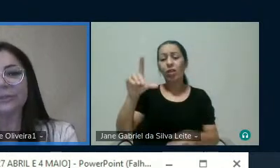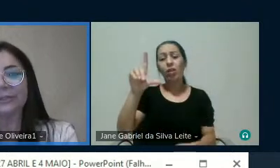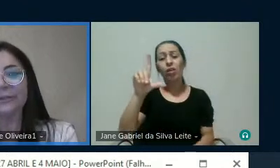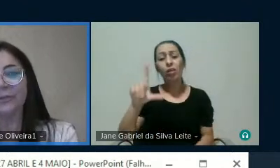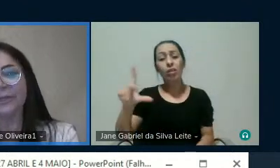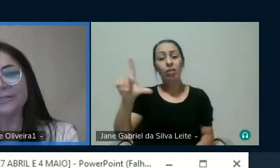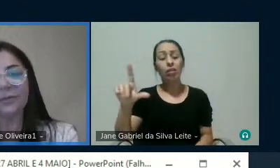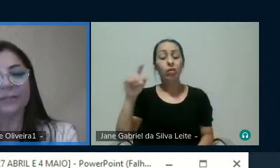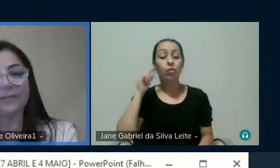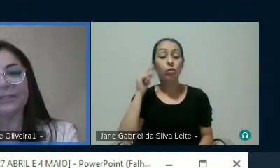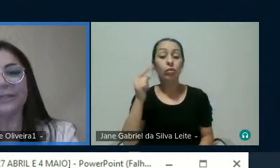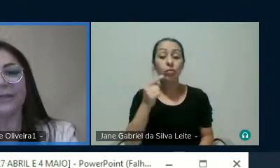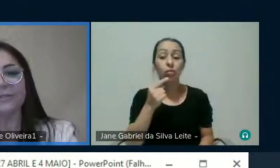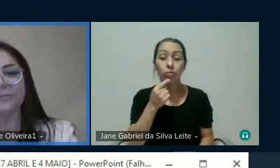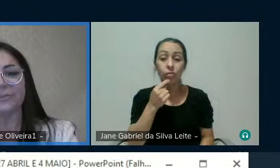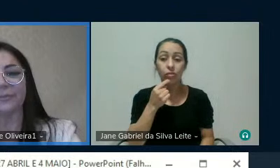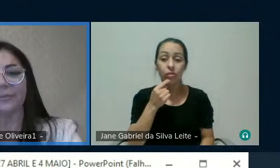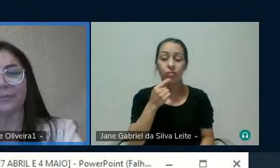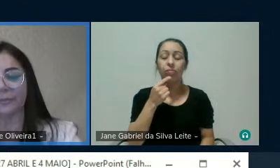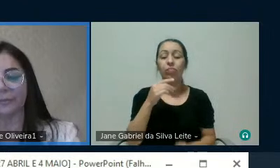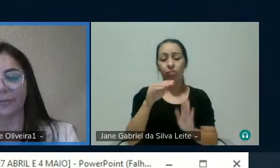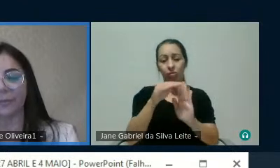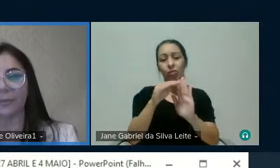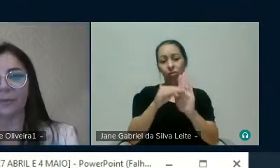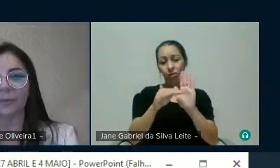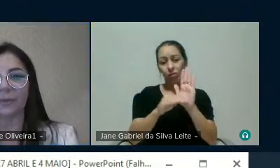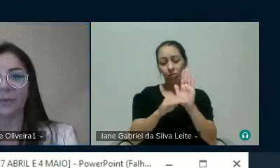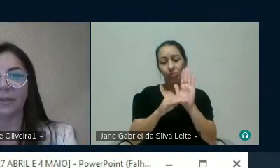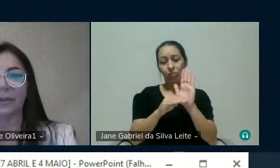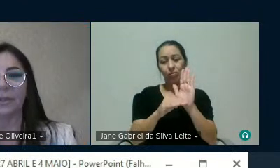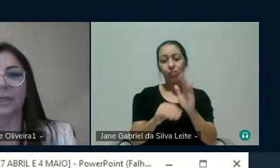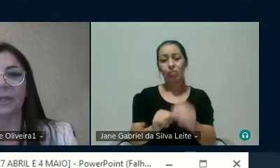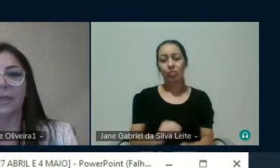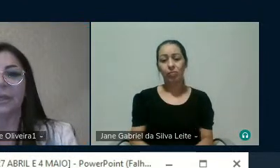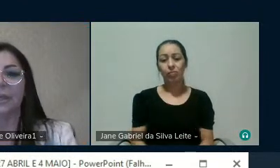literatura surda. Então, esses 4 critérios.